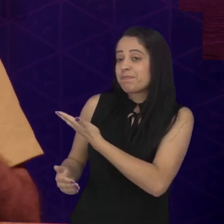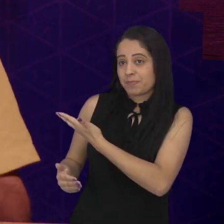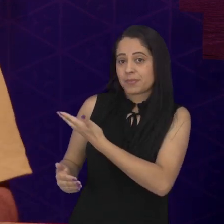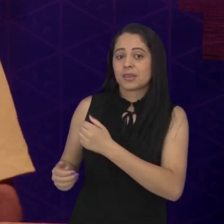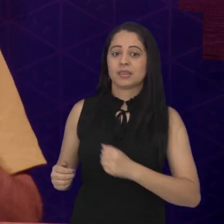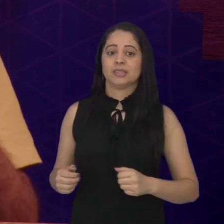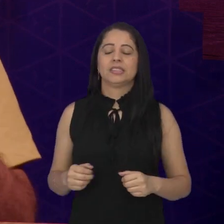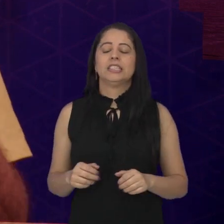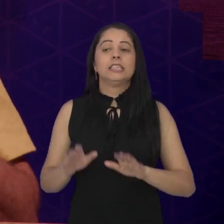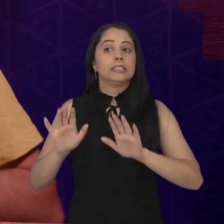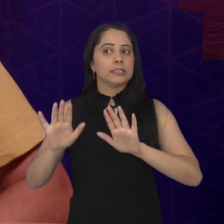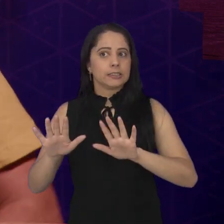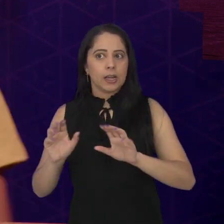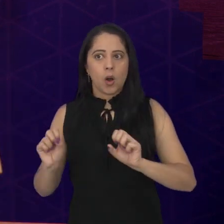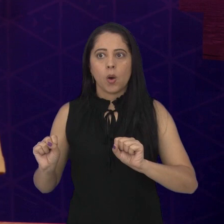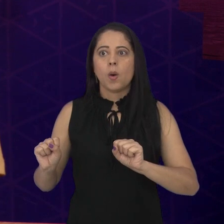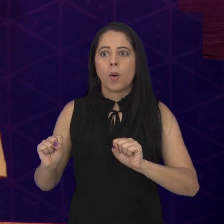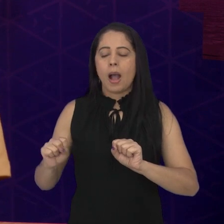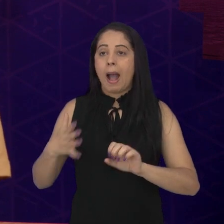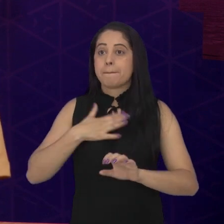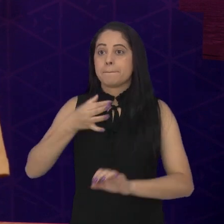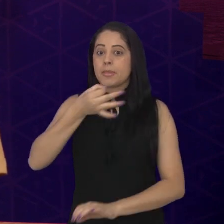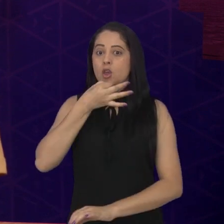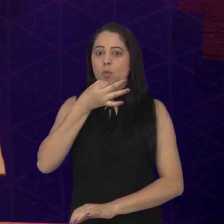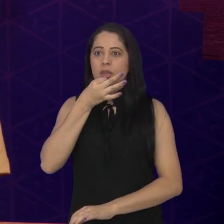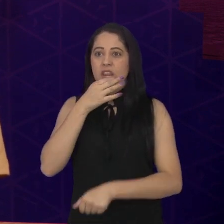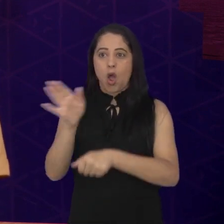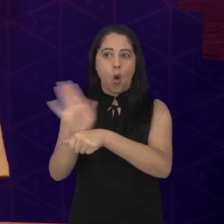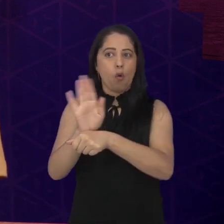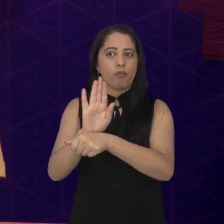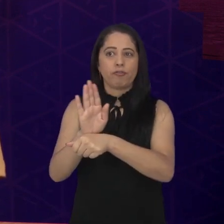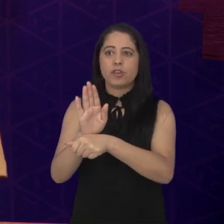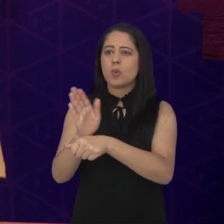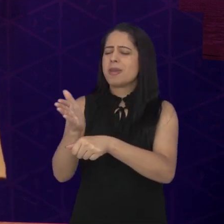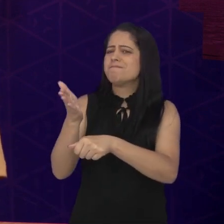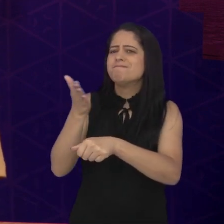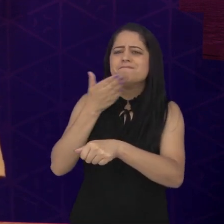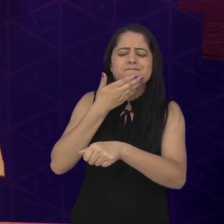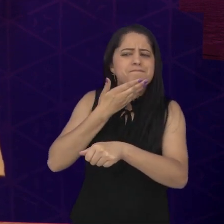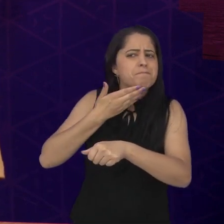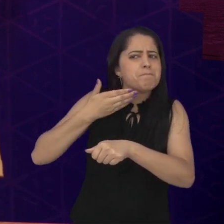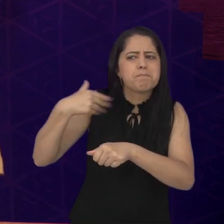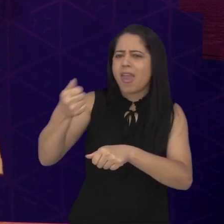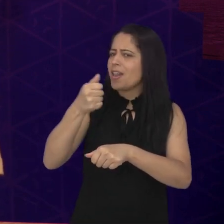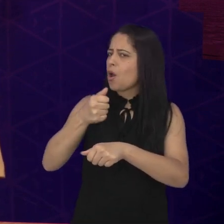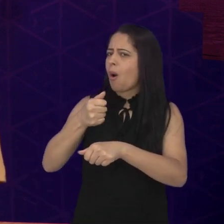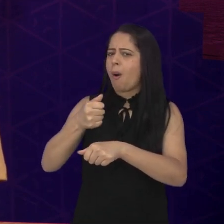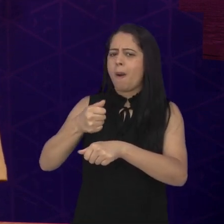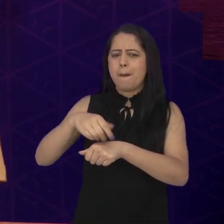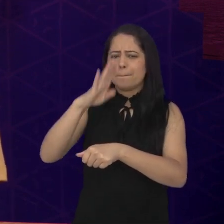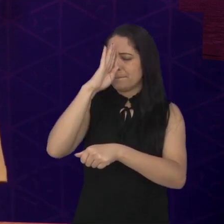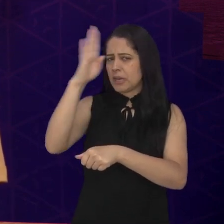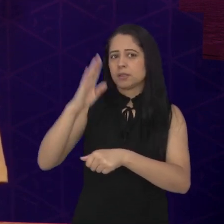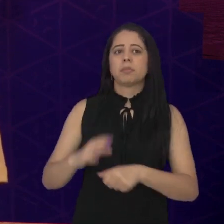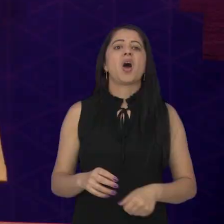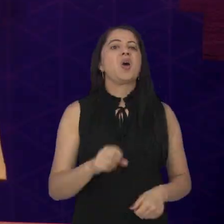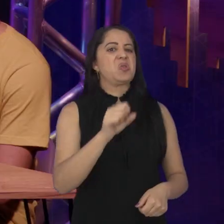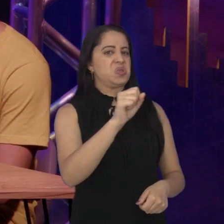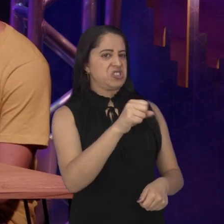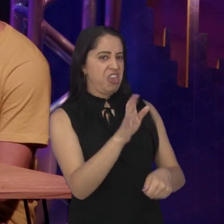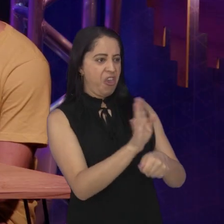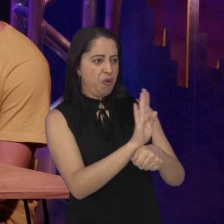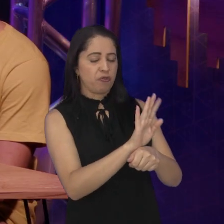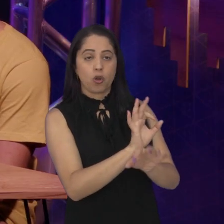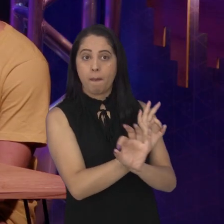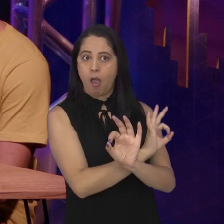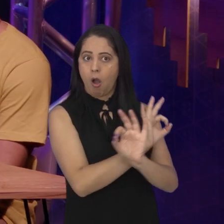falou de Parasita, né, de Oscar. E para mim esse é um dos melhores filmes da história, assim. É um